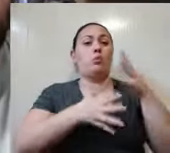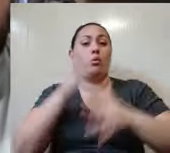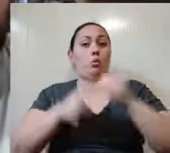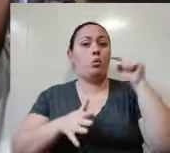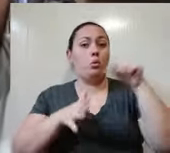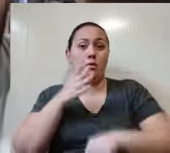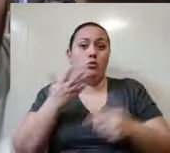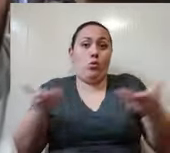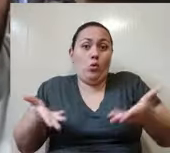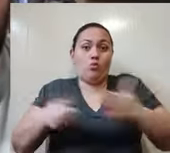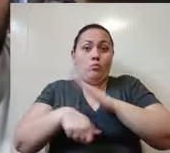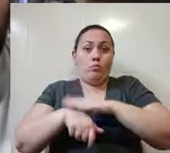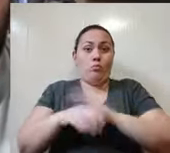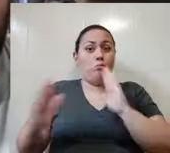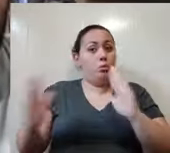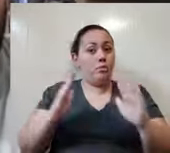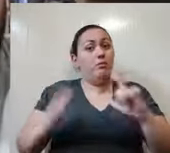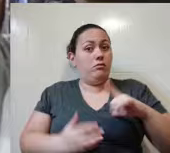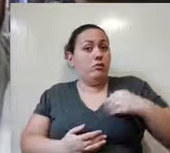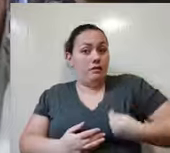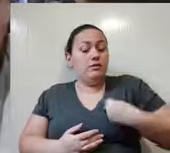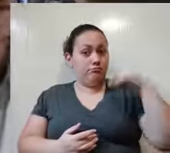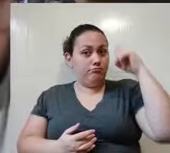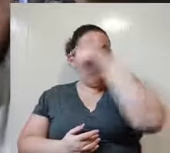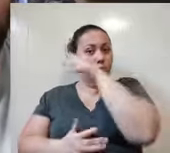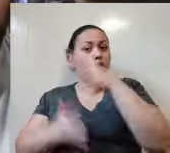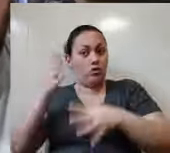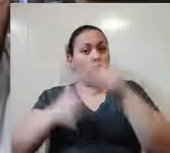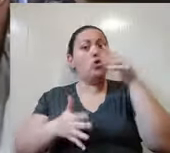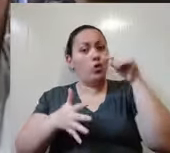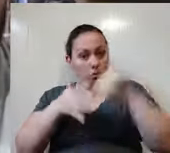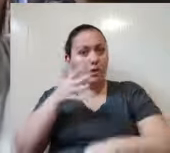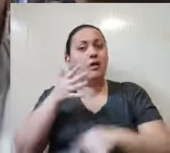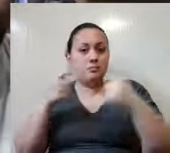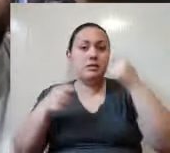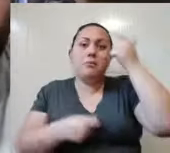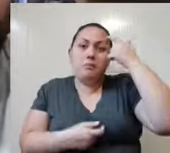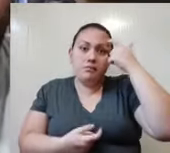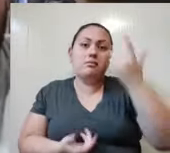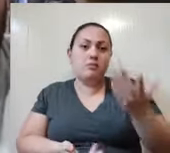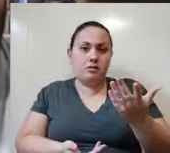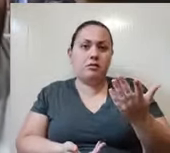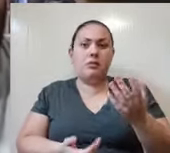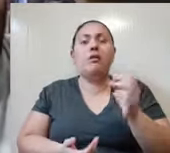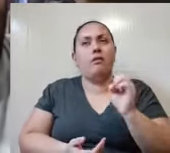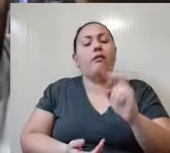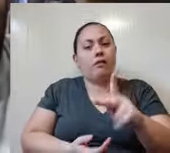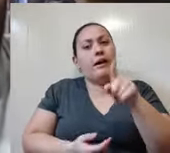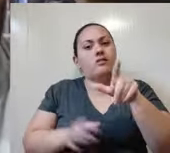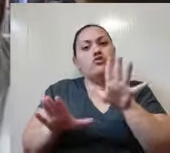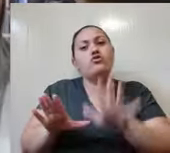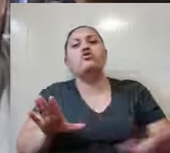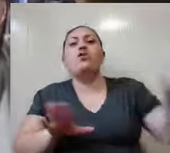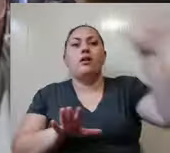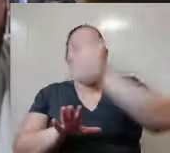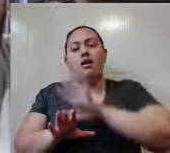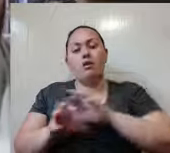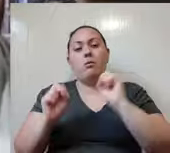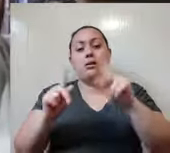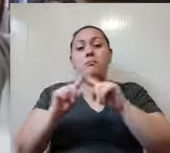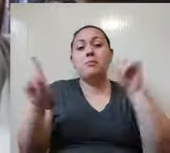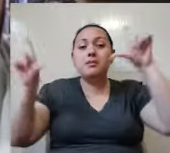vivendo um contexto extremamente complexo que também precisa ser levado em consideração, claro, de uma maneira macro, né? Mas micro,